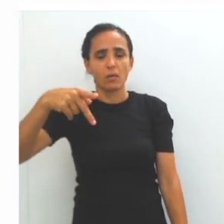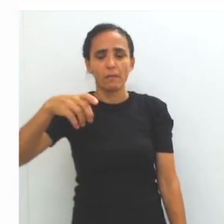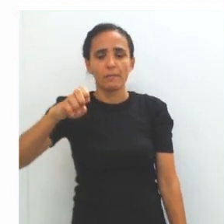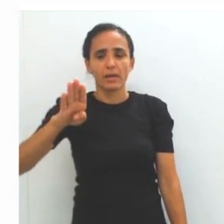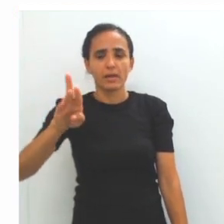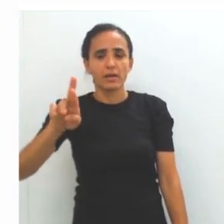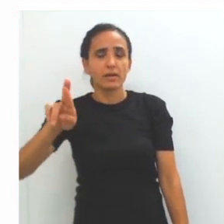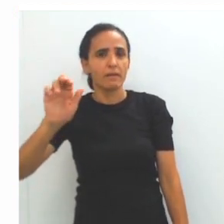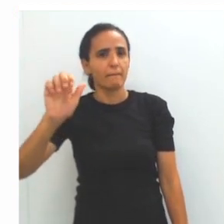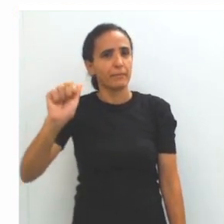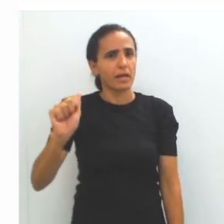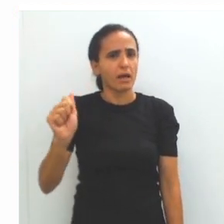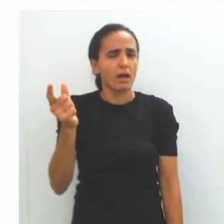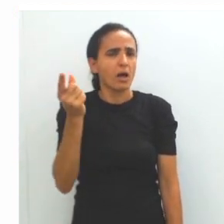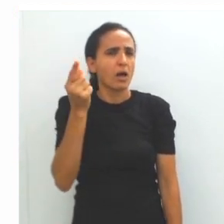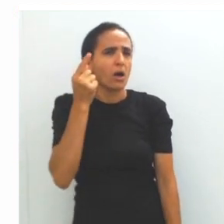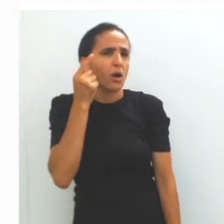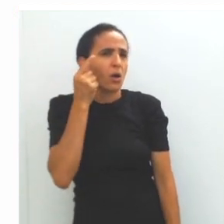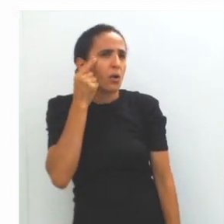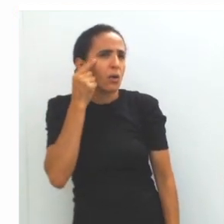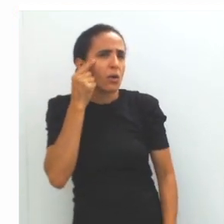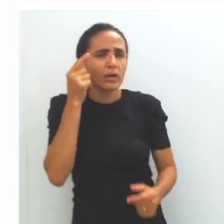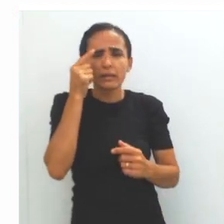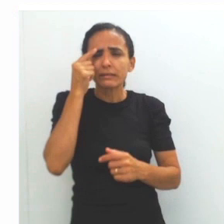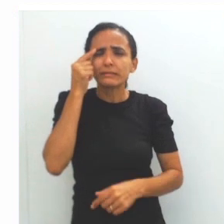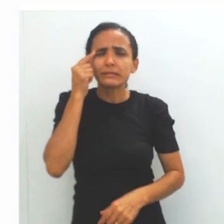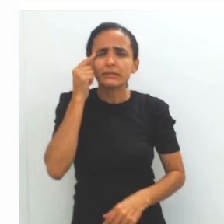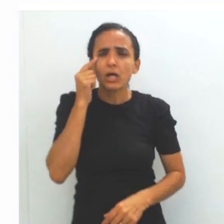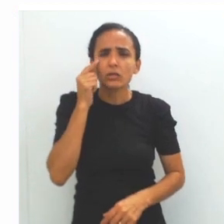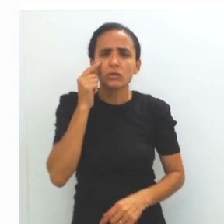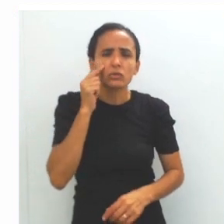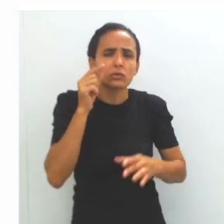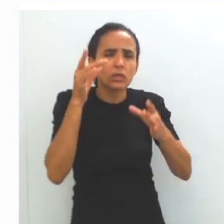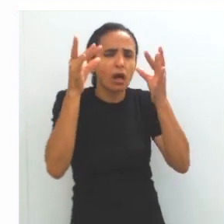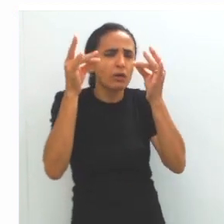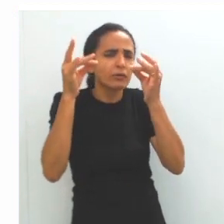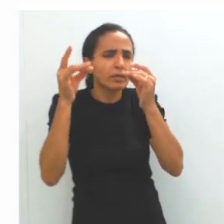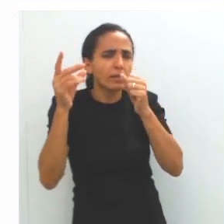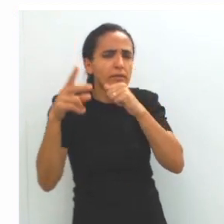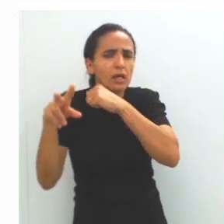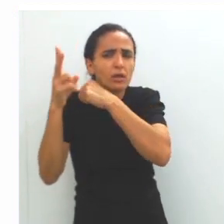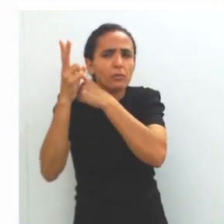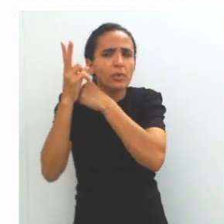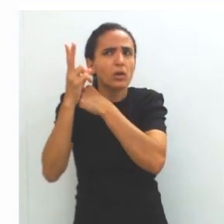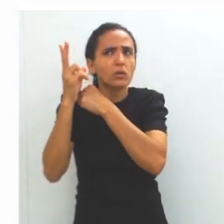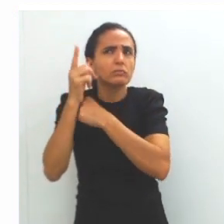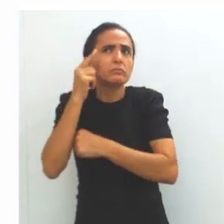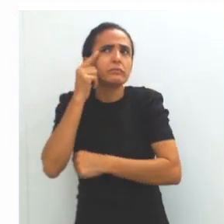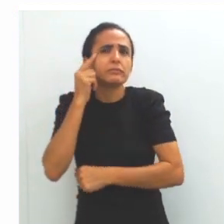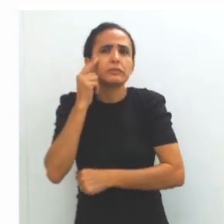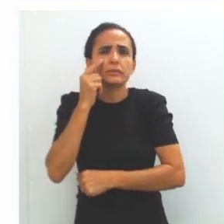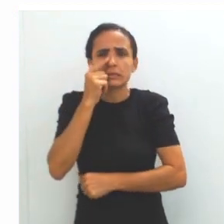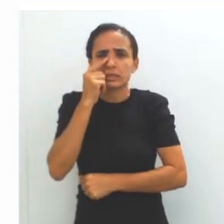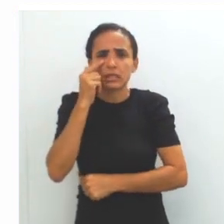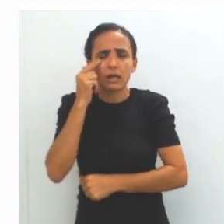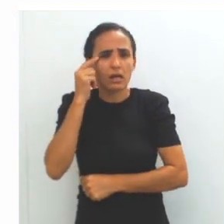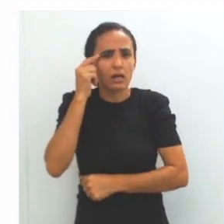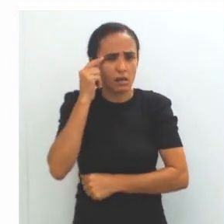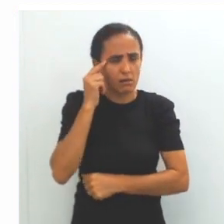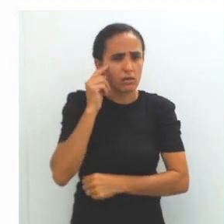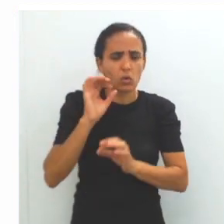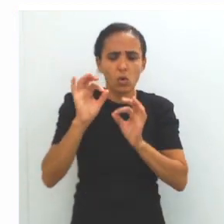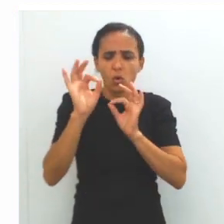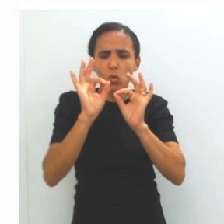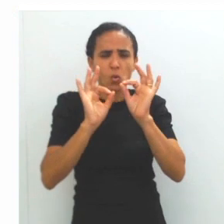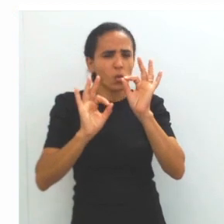pálpebra, que é um tecido epitelial. Para quê? Para proteger esse órgão magnífico. Esse órgão